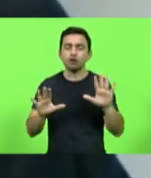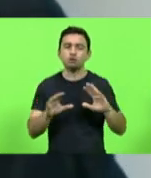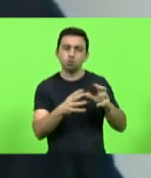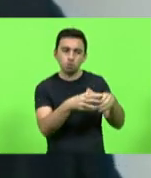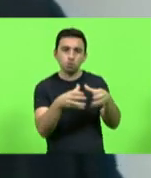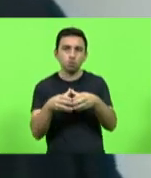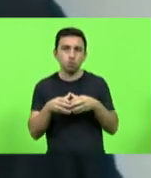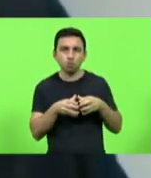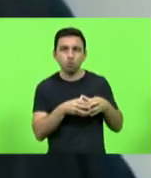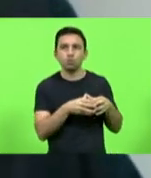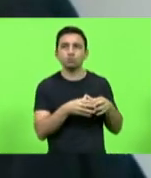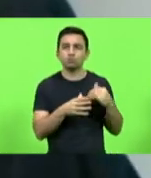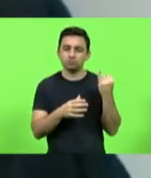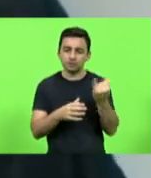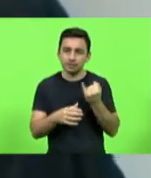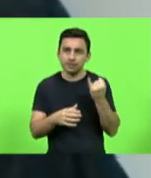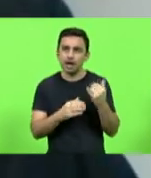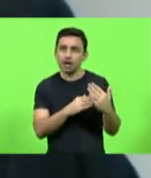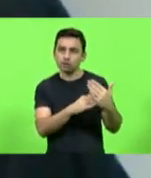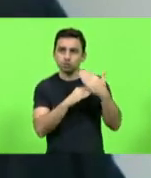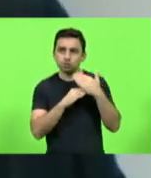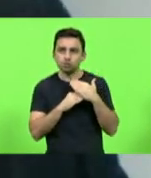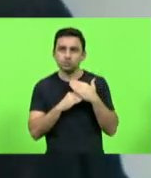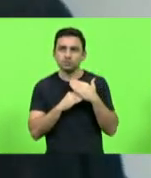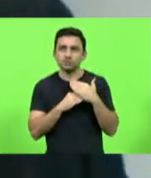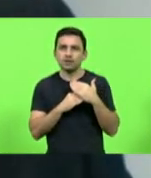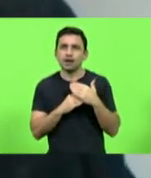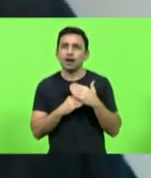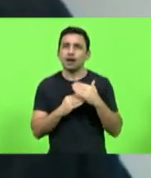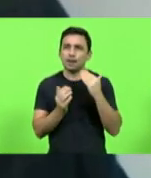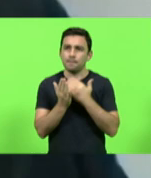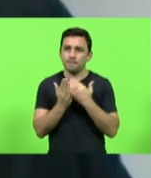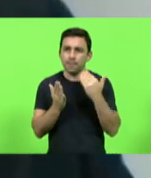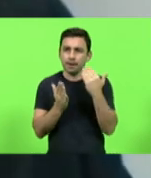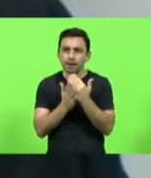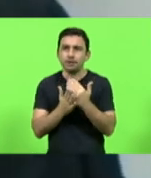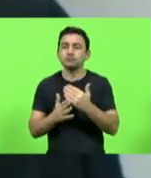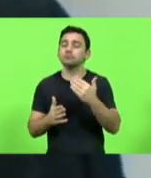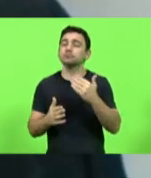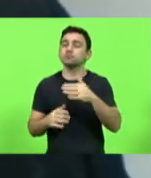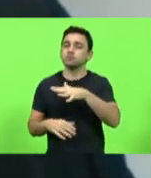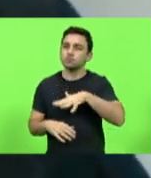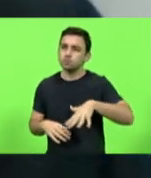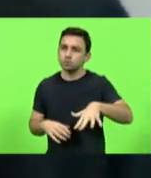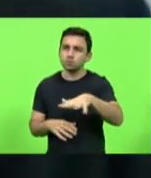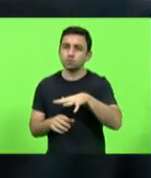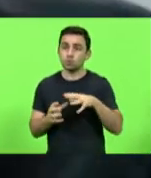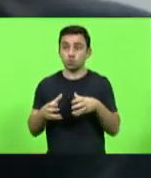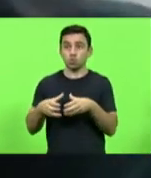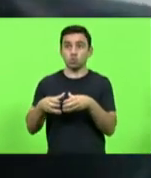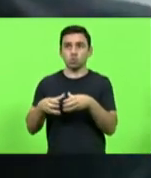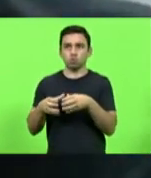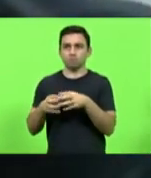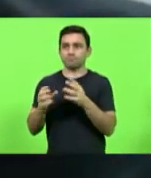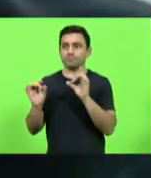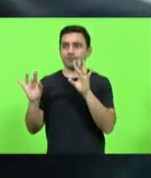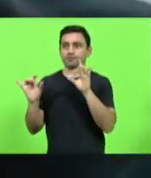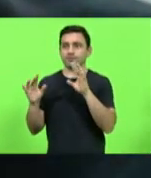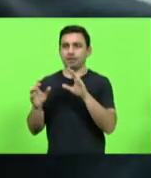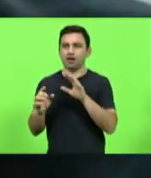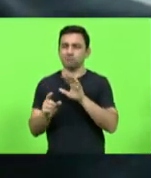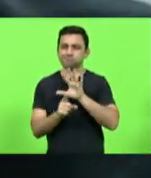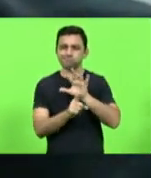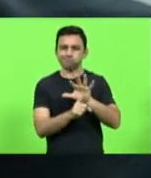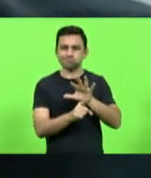se transformam em instrumentos. Quanto mais serve o povo, mais ameaçados são pelos grupos privilegiados. Então, eu creio